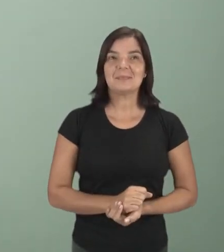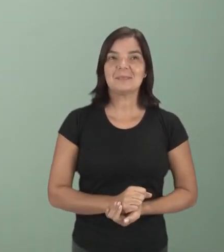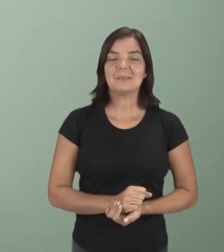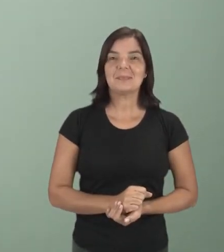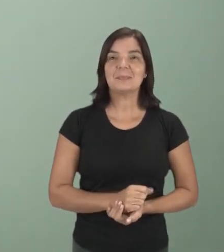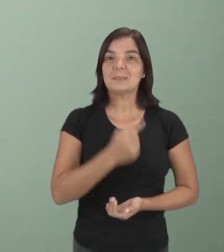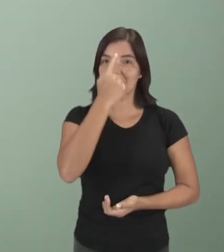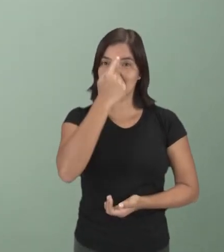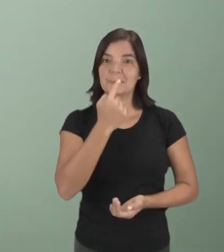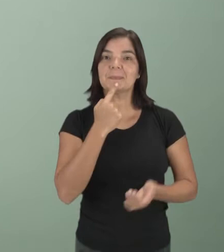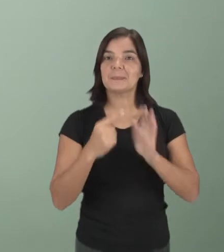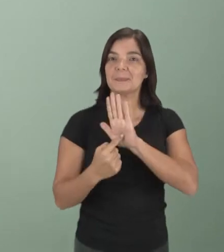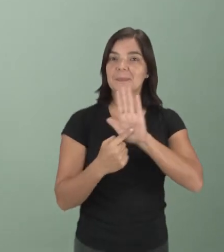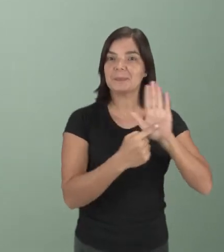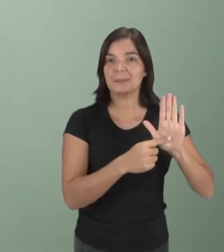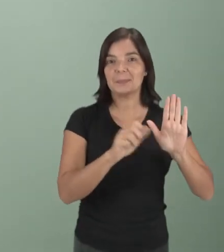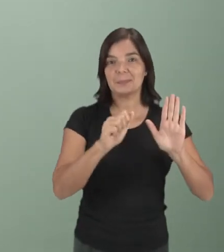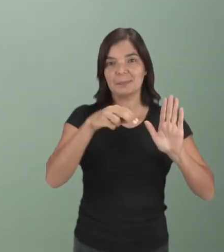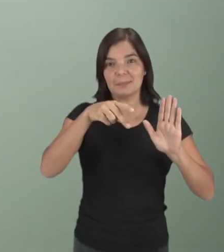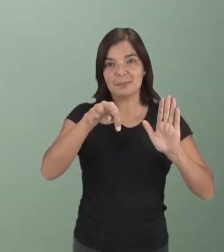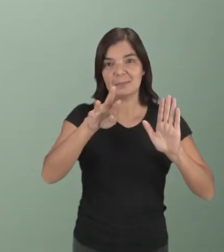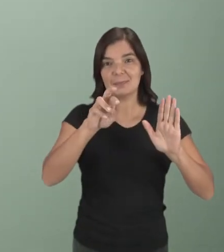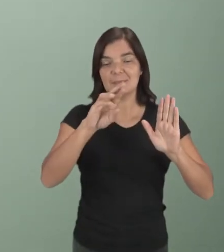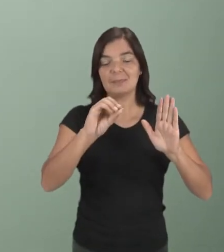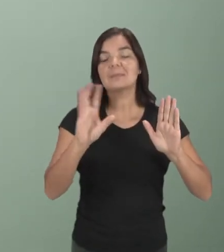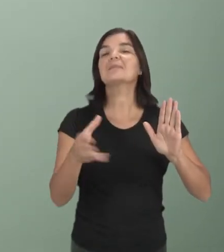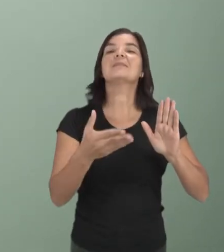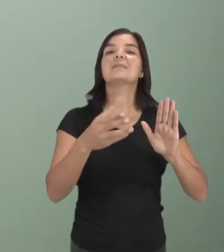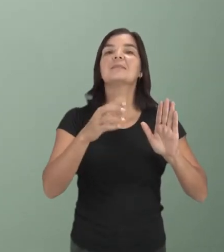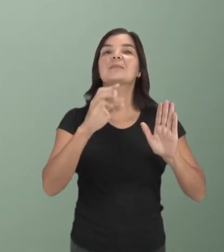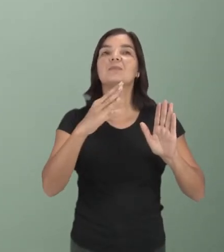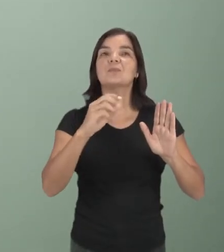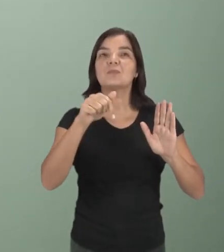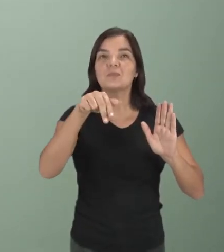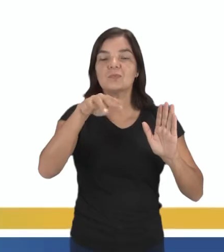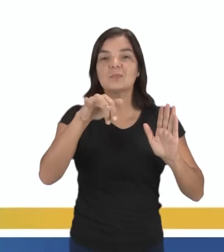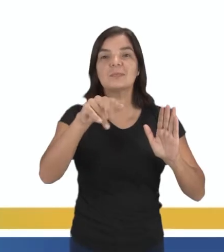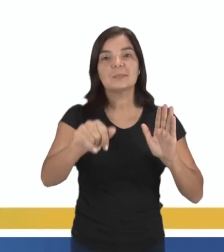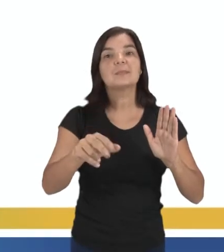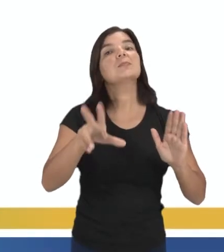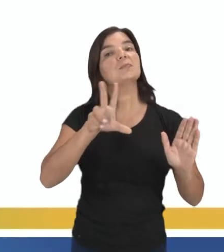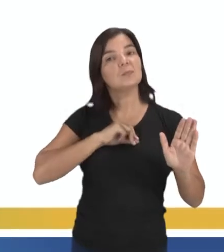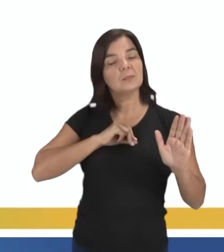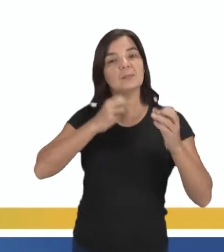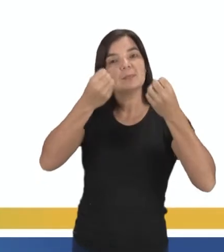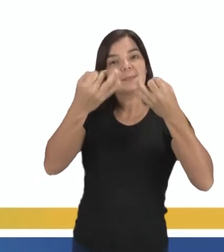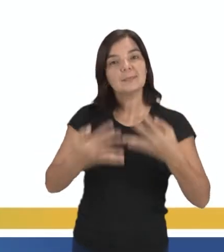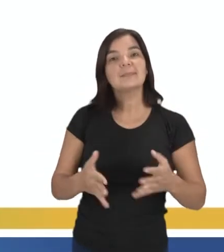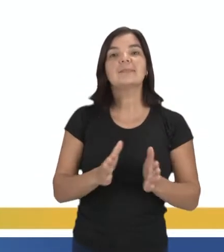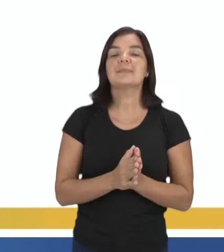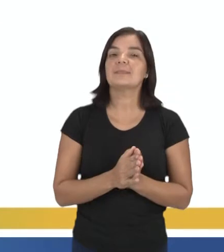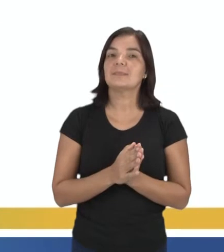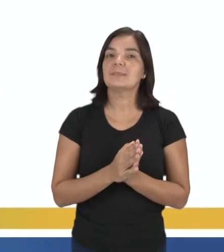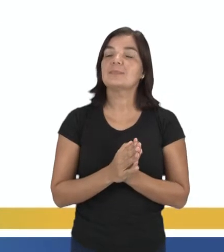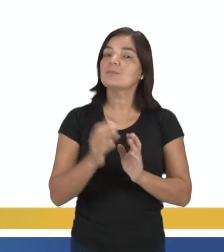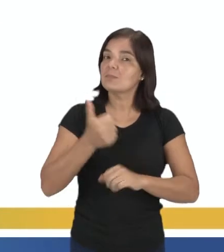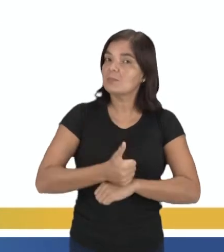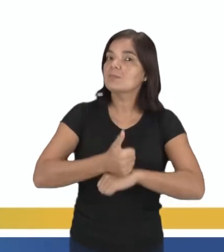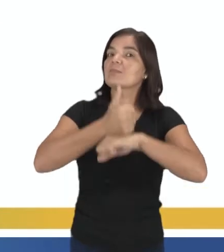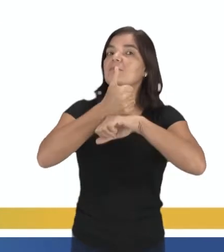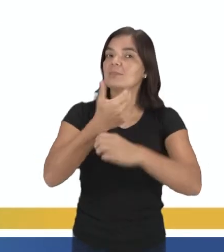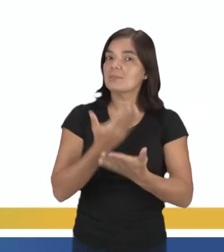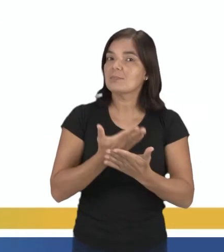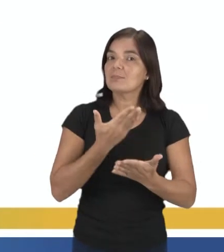na figura de Antero de Quental, que é um desses autores portugueses que a gente acabou de falar, um dos grandes líderes